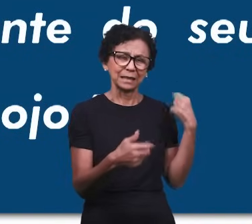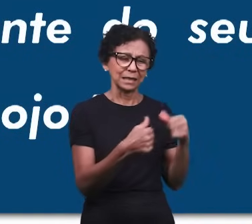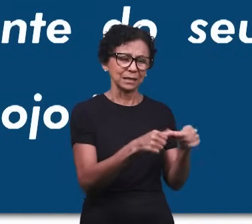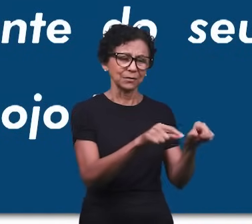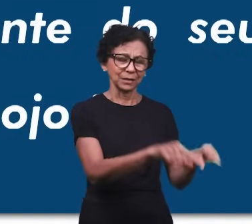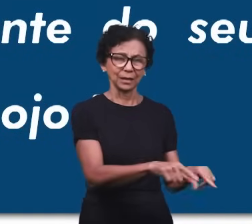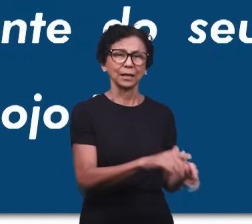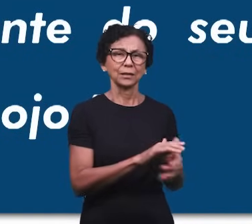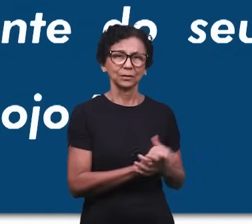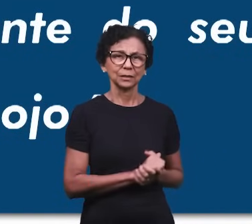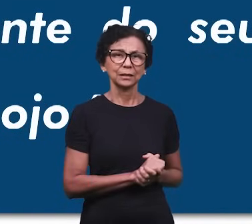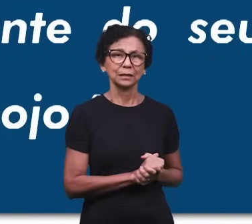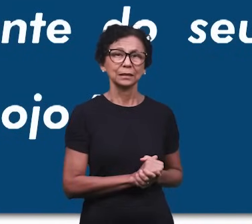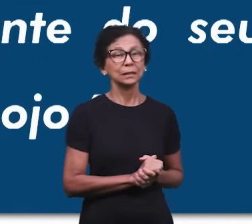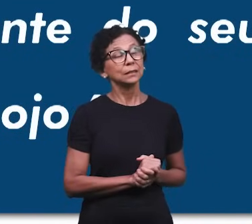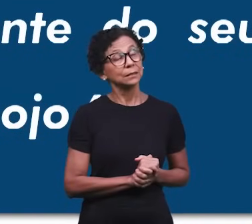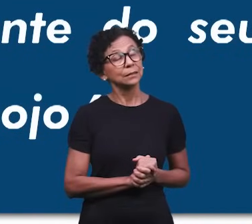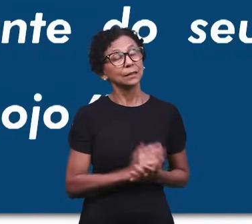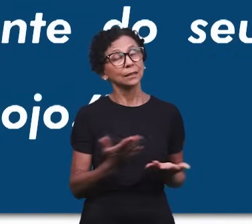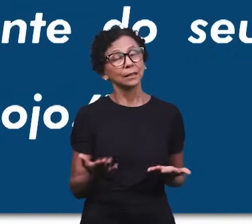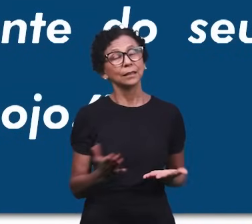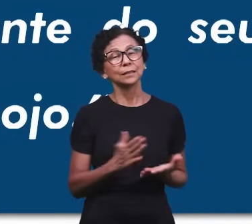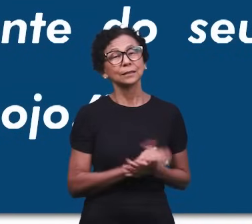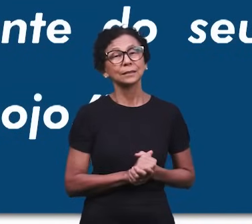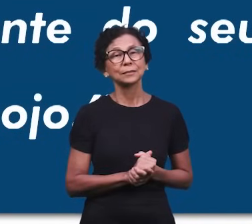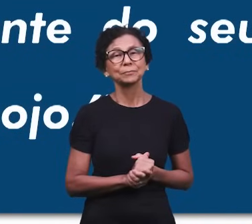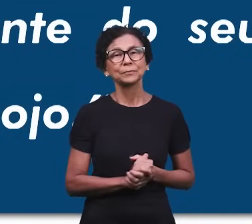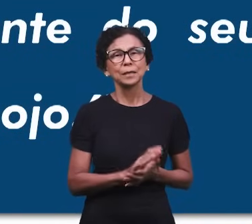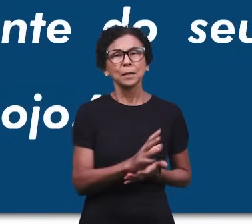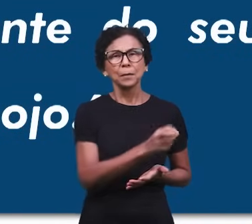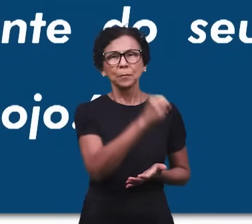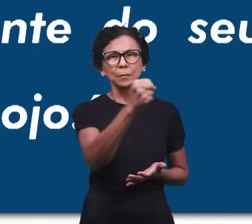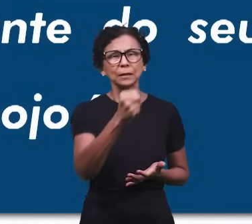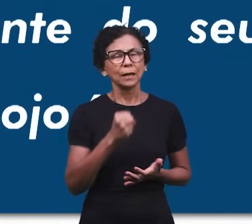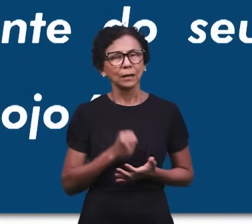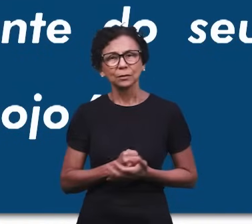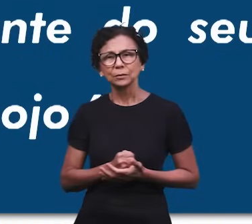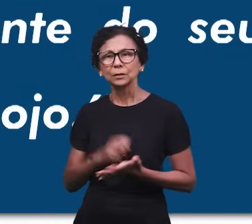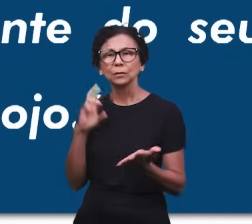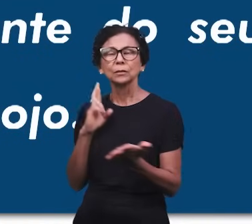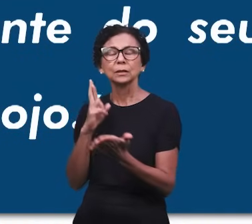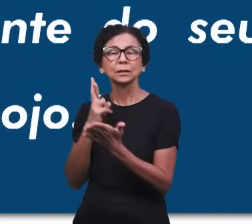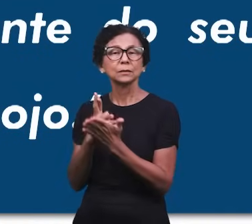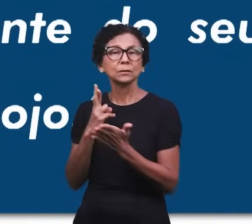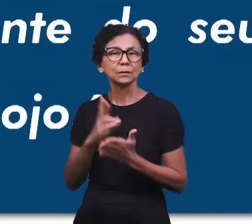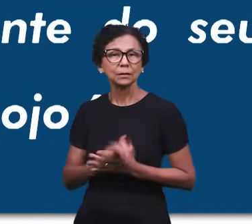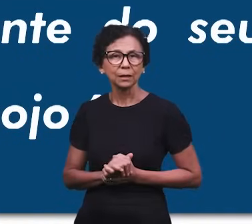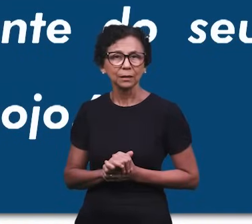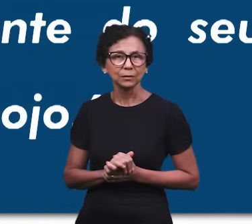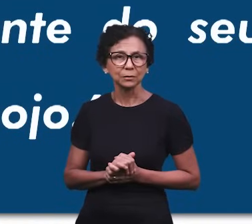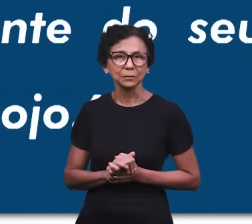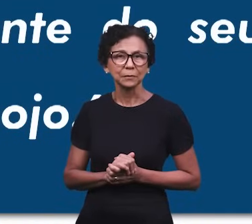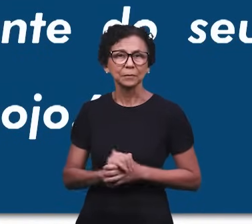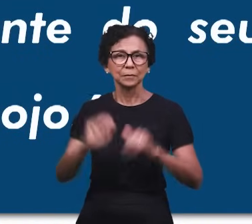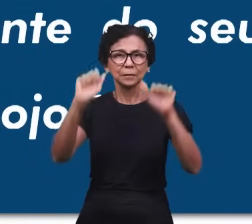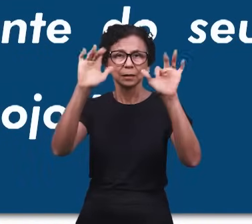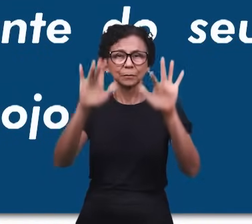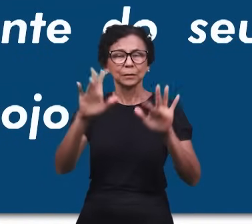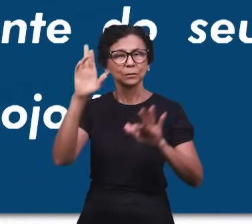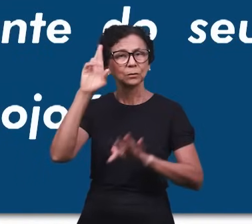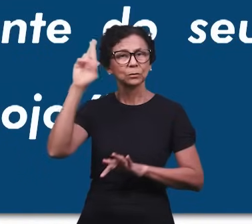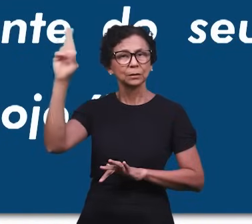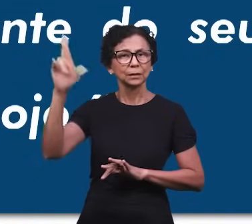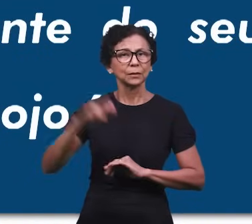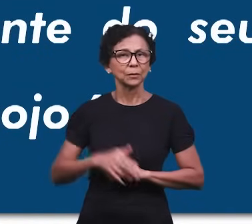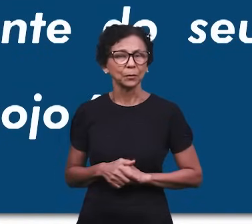resultado da da da do que Deus fez. É o resultado da do livramento do Senhor. É o resultado dos sinais que Deus